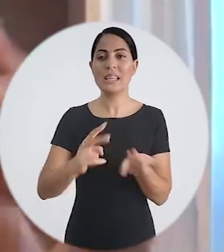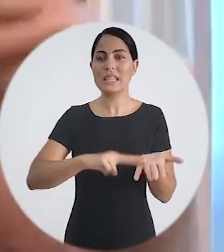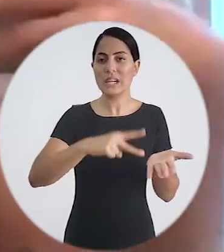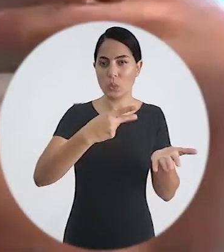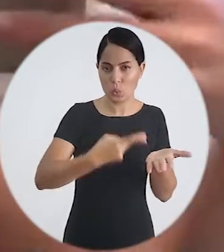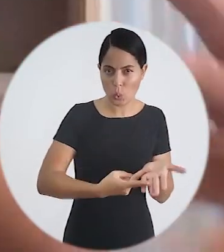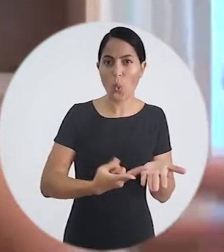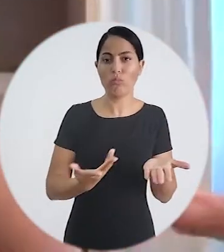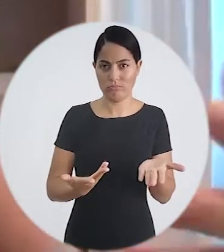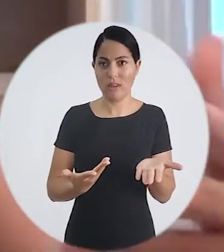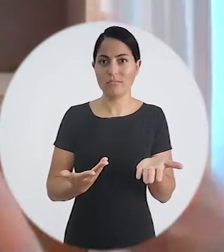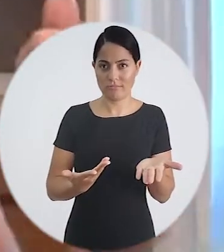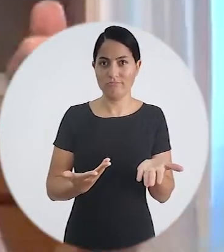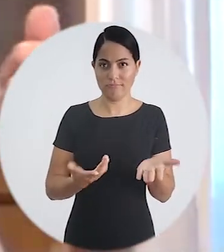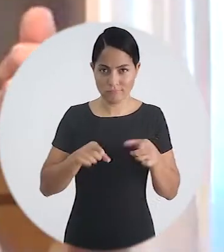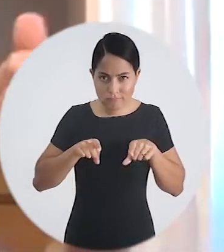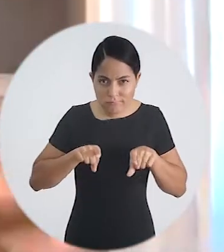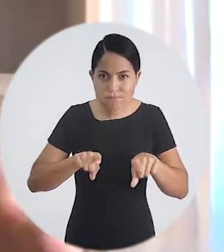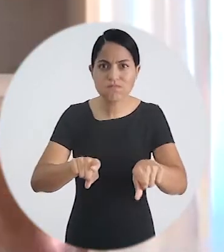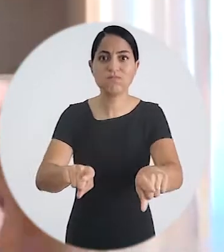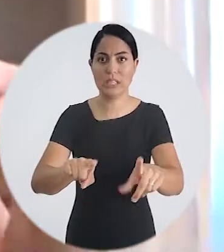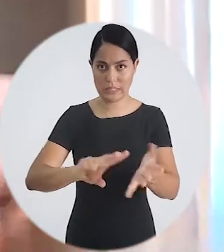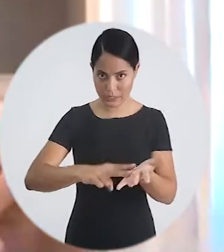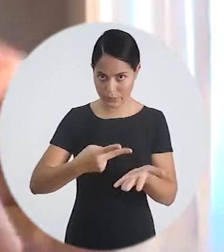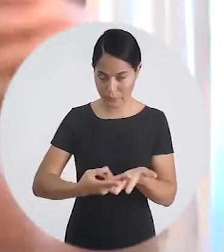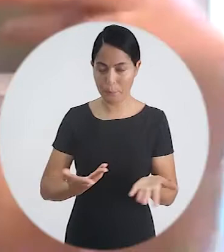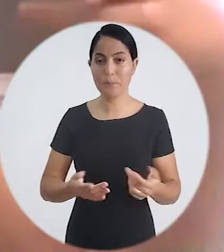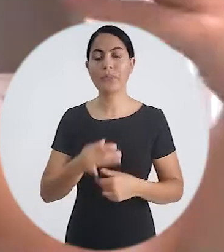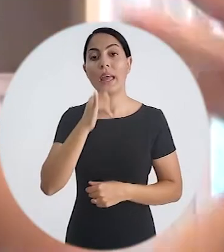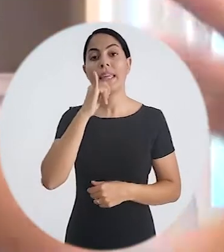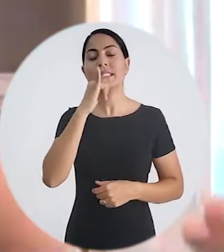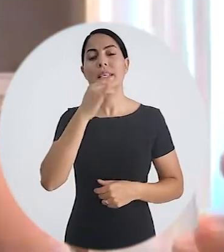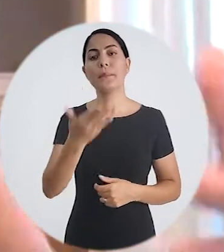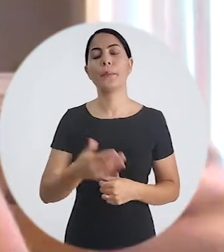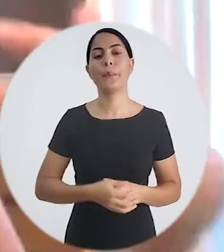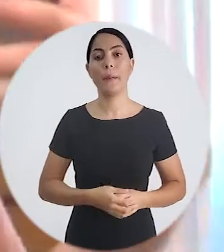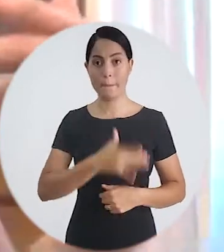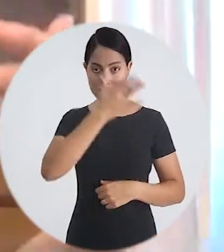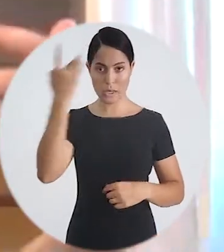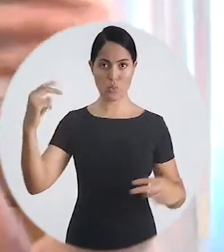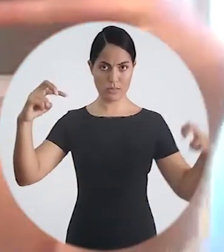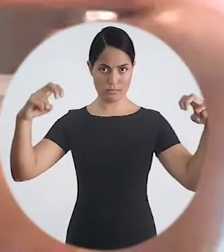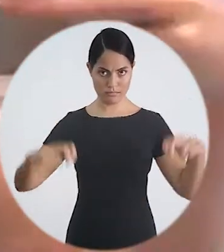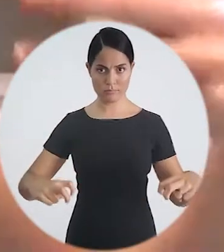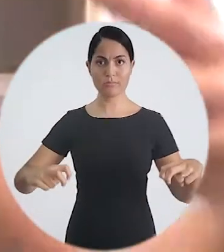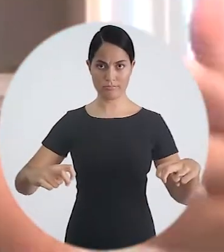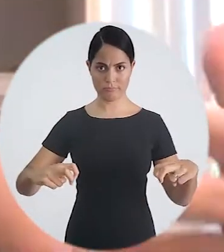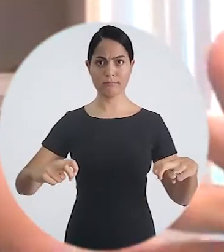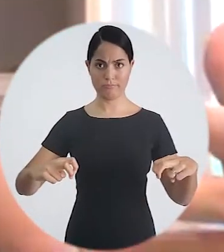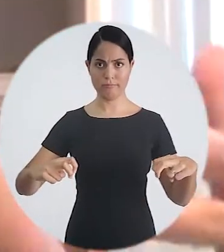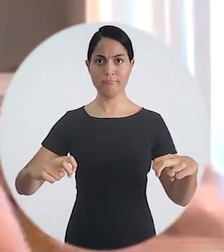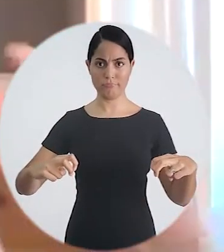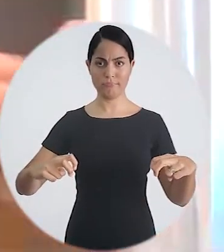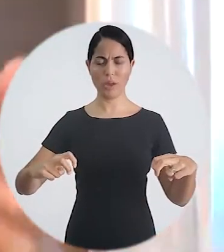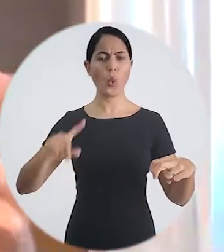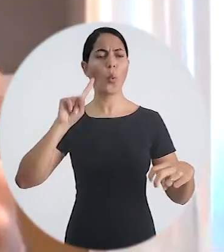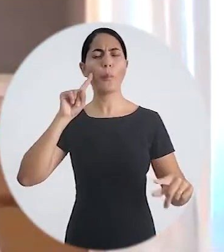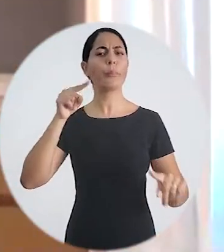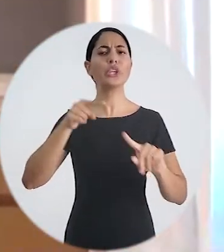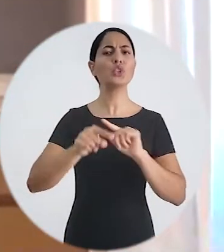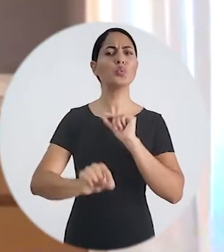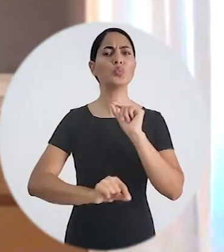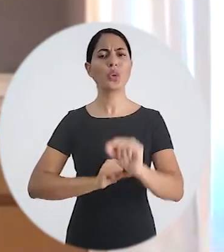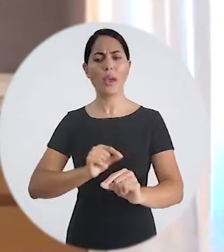espécie de um tradutor simultâneo, digamos assim. As pessoas eventualmente sentam na mesa de mediação, né,